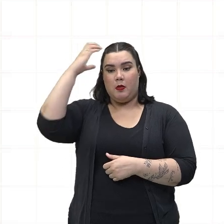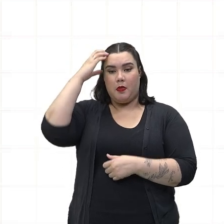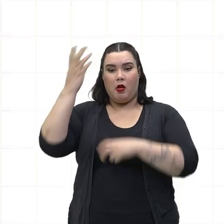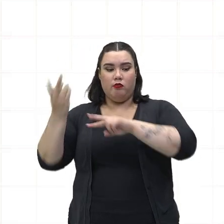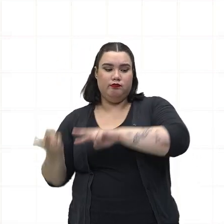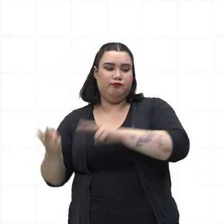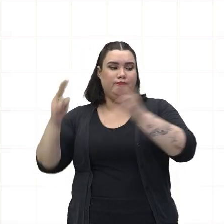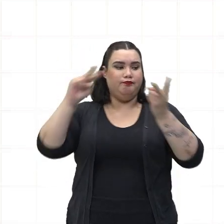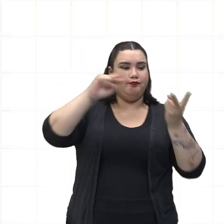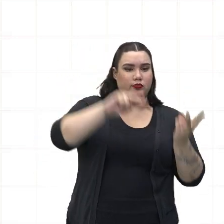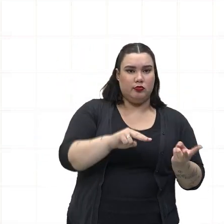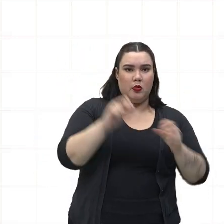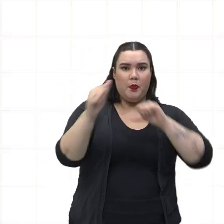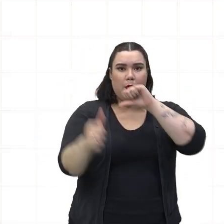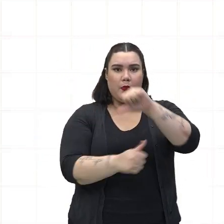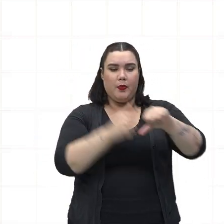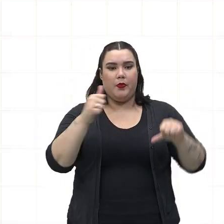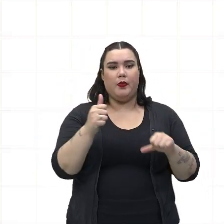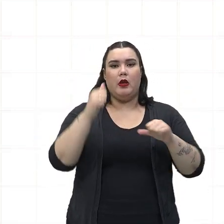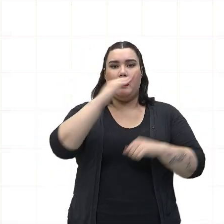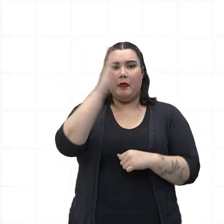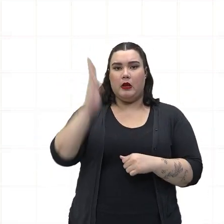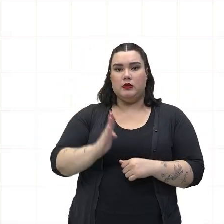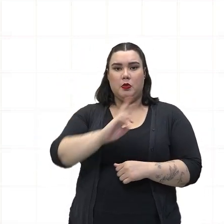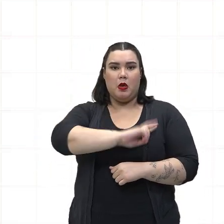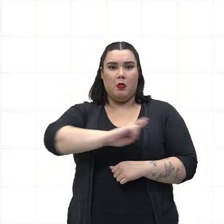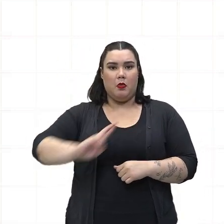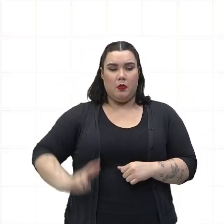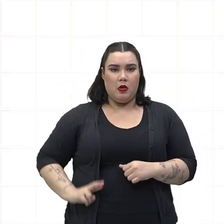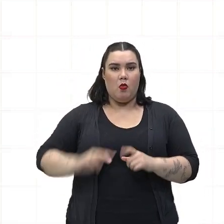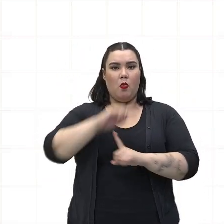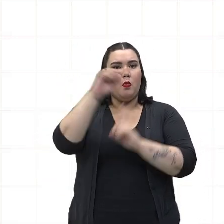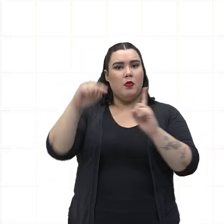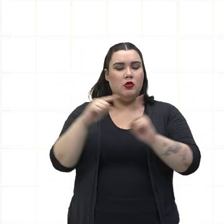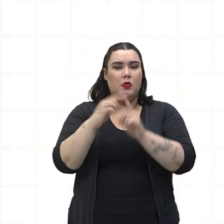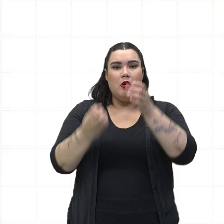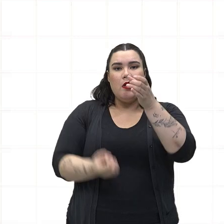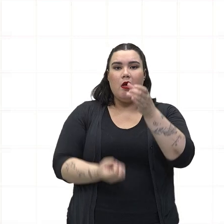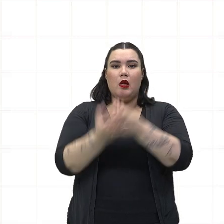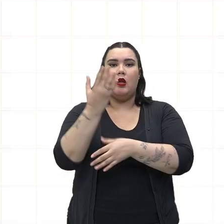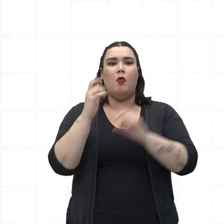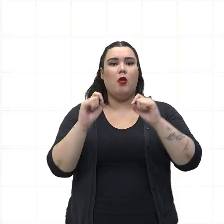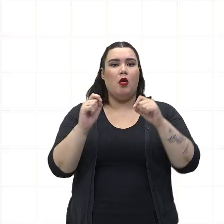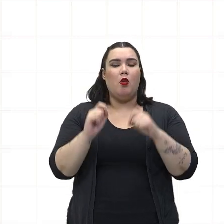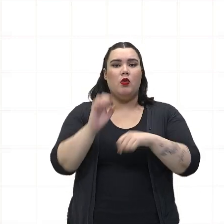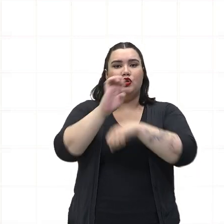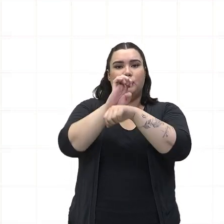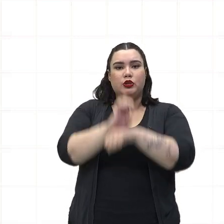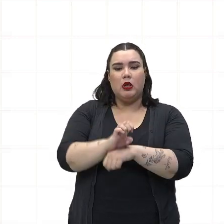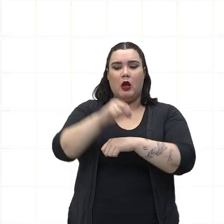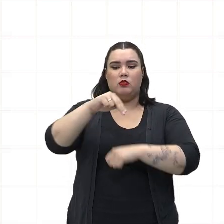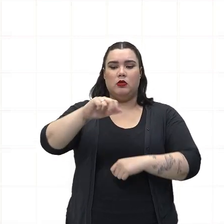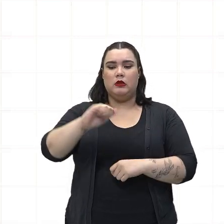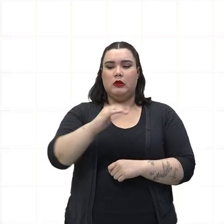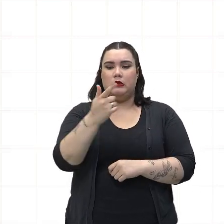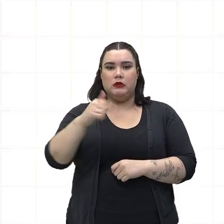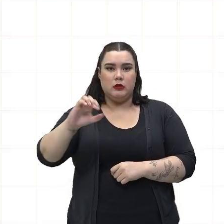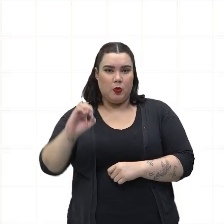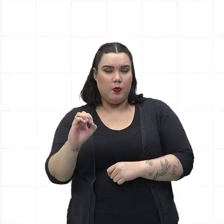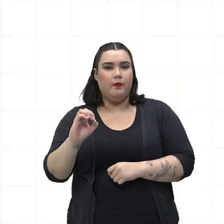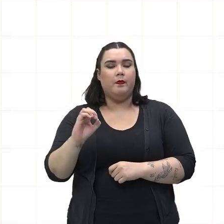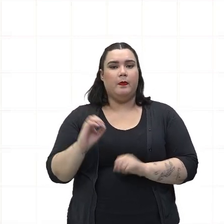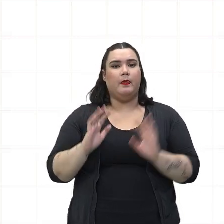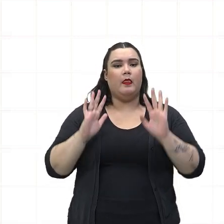esse caráter, galera, de atingir um projeto de construção de um Estado-nação. Muitas das vezes,